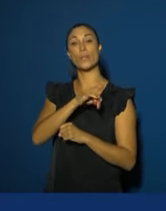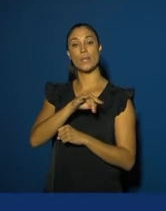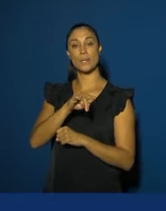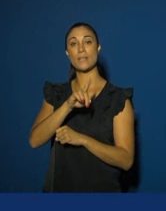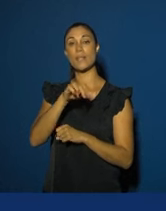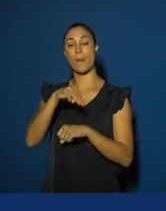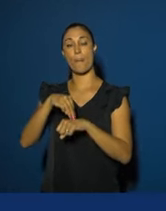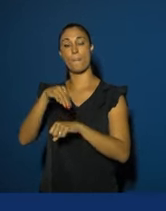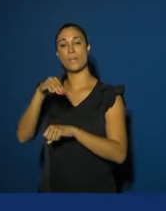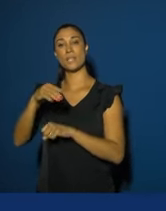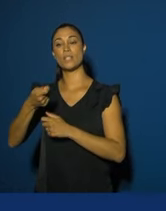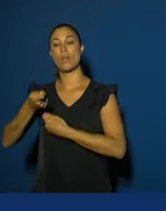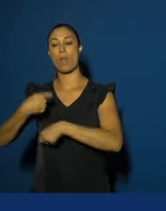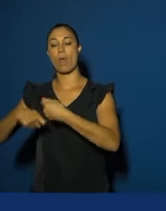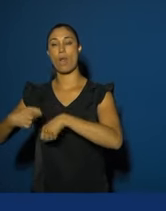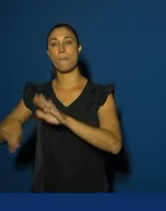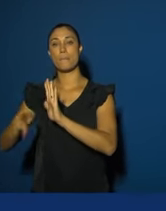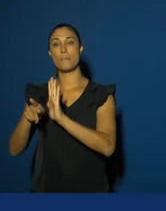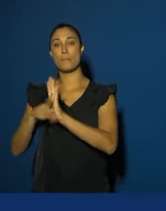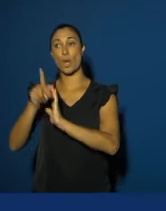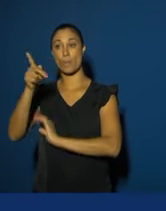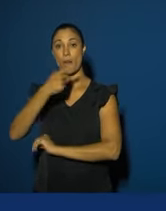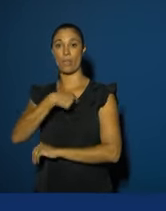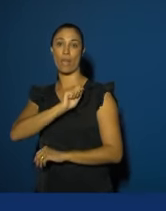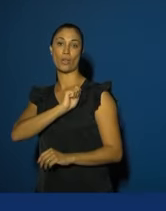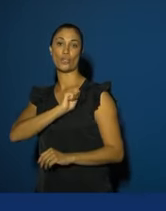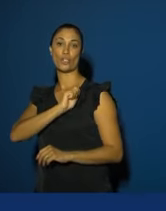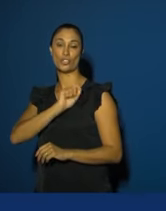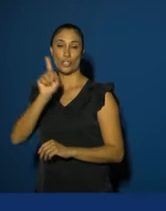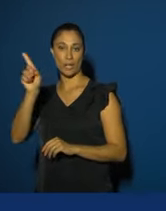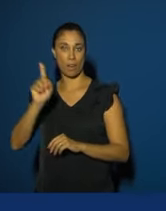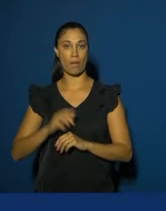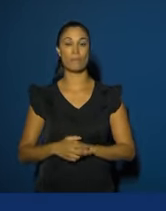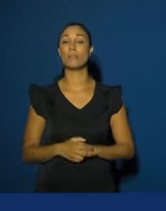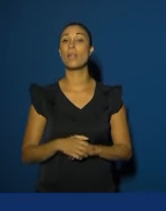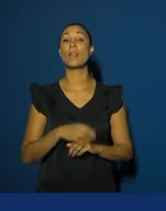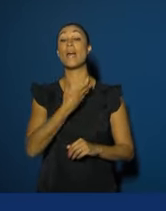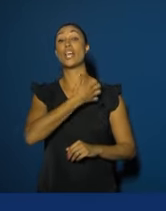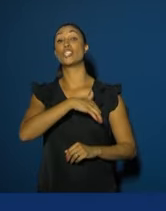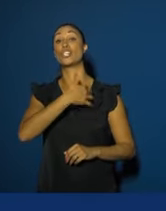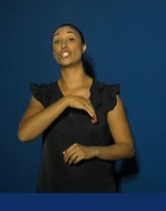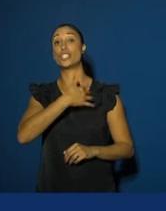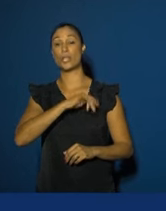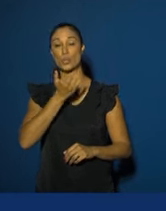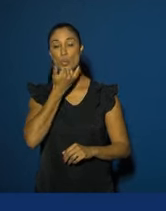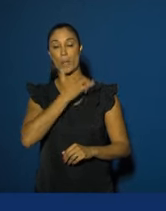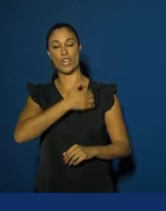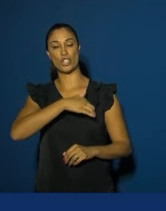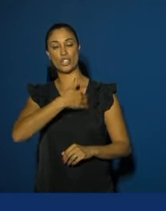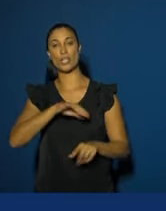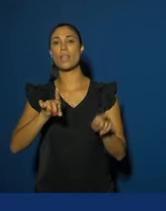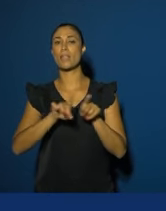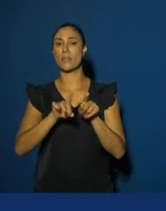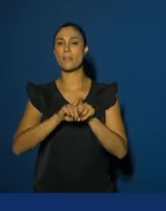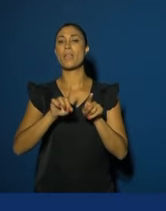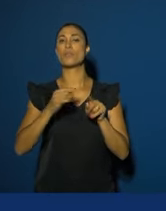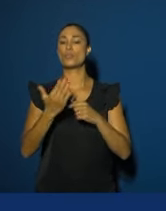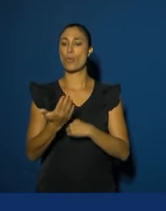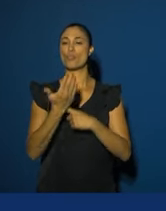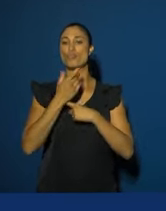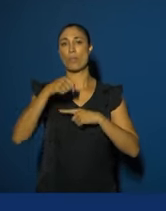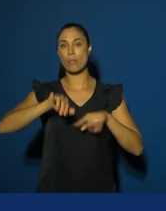Ministro da Fazenda da Argentina Nosso vizinho a quem faz muita diferença o sucesso também paraa nossa